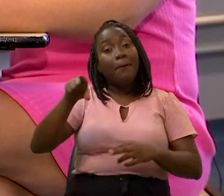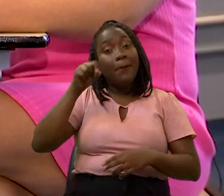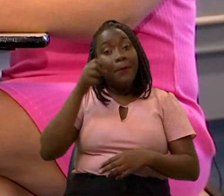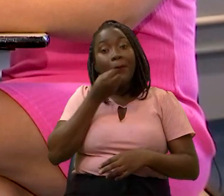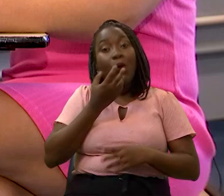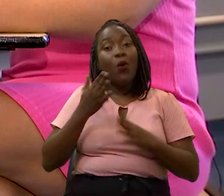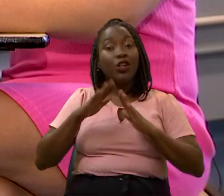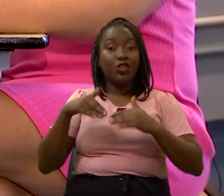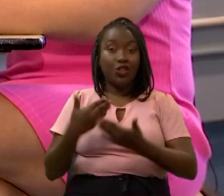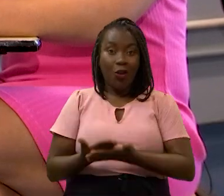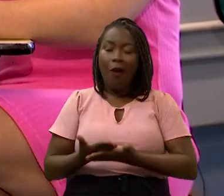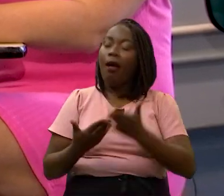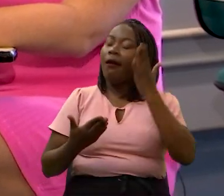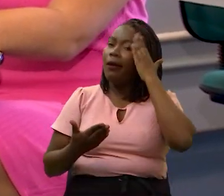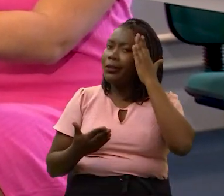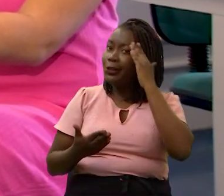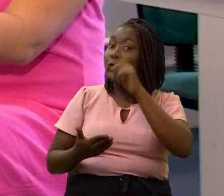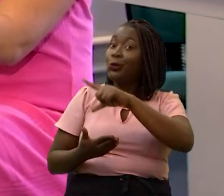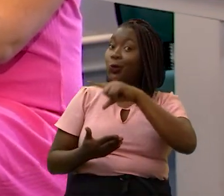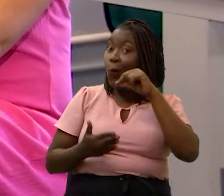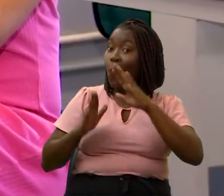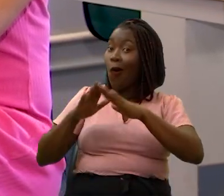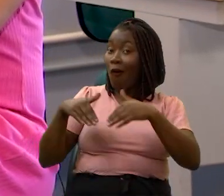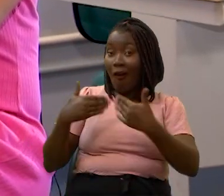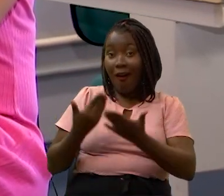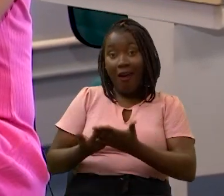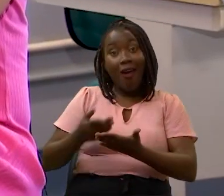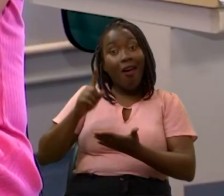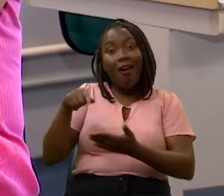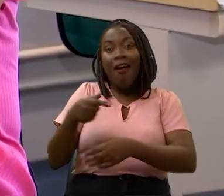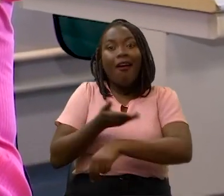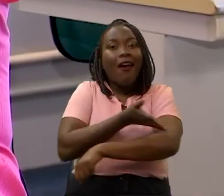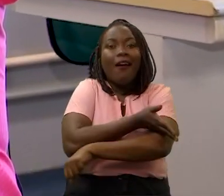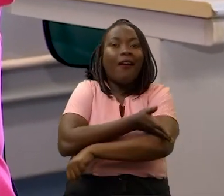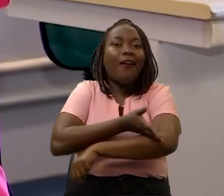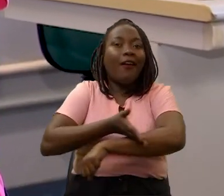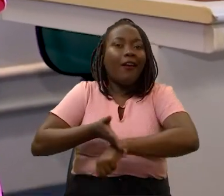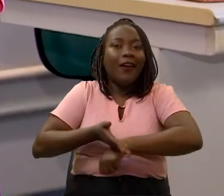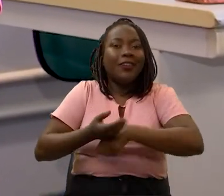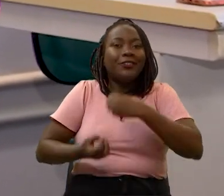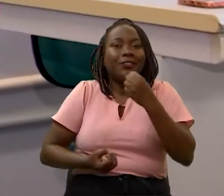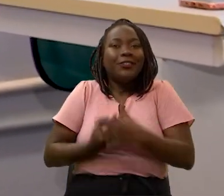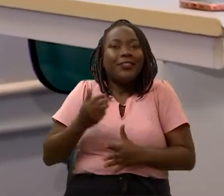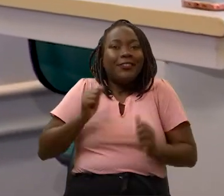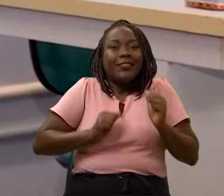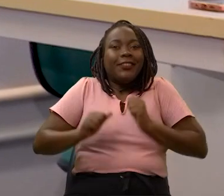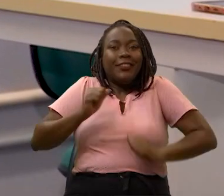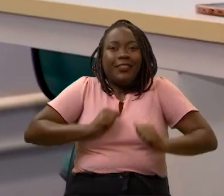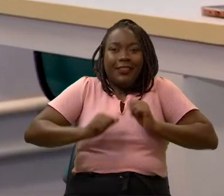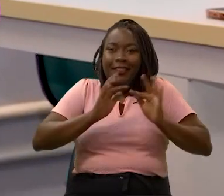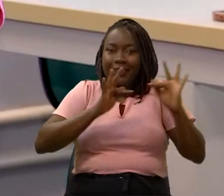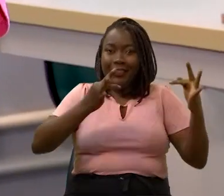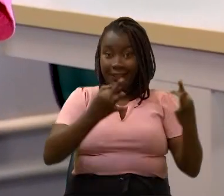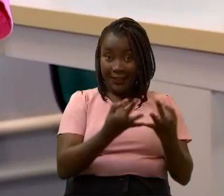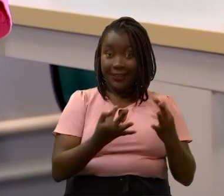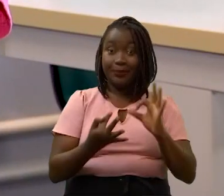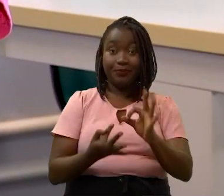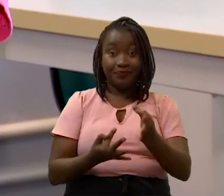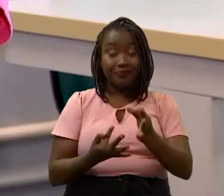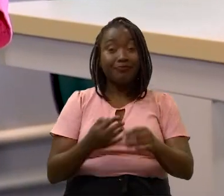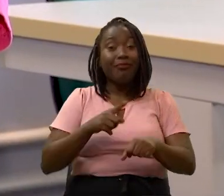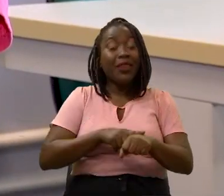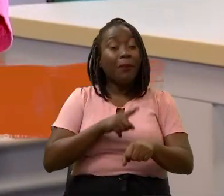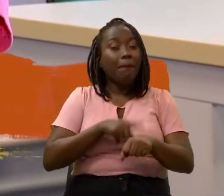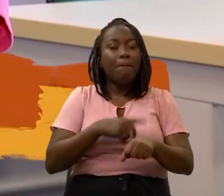para escolher uma boa escola? A gente sabe que a escolha da escola é uma coisa que frequentemente gera insegurança nas